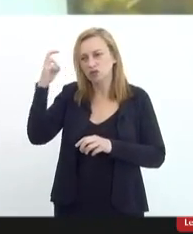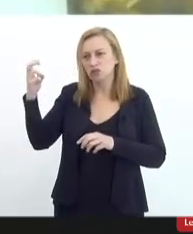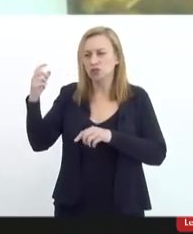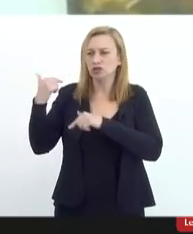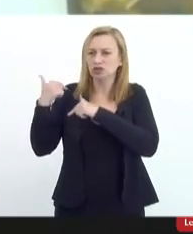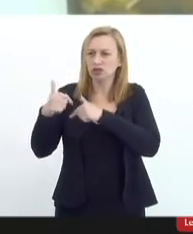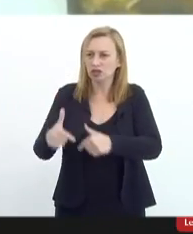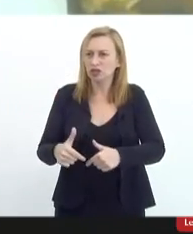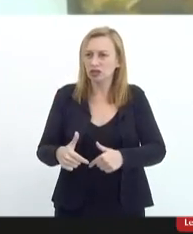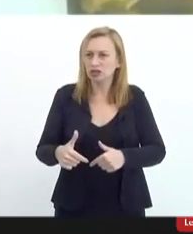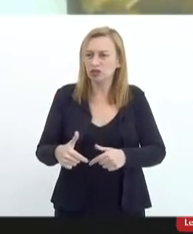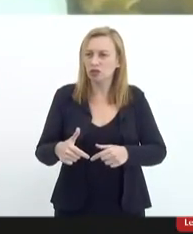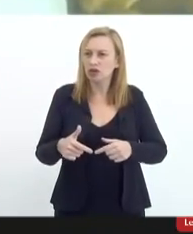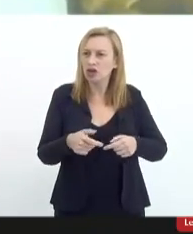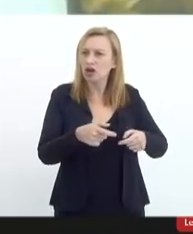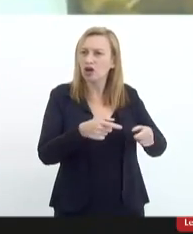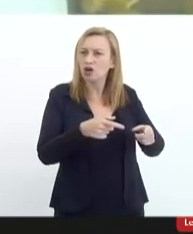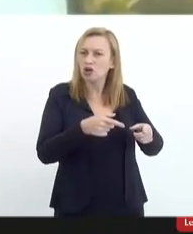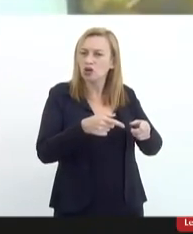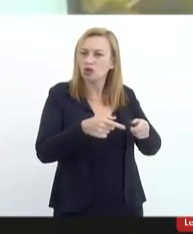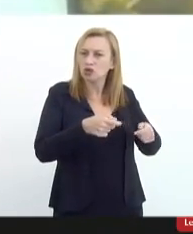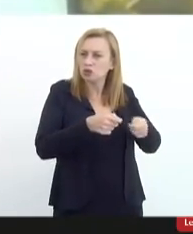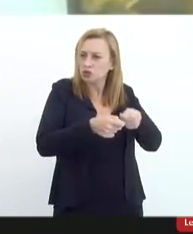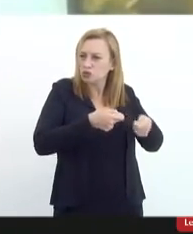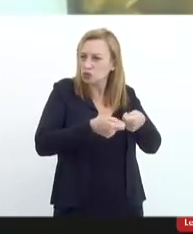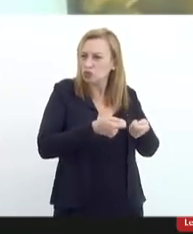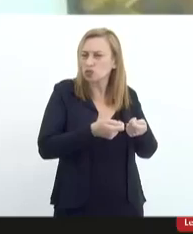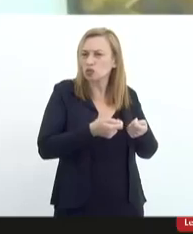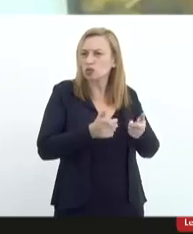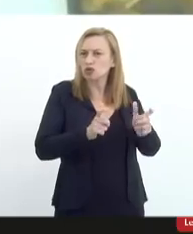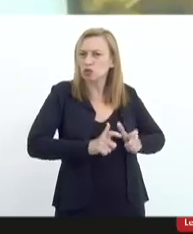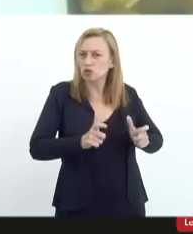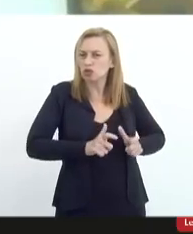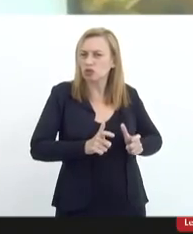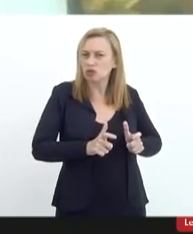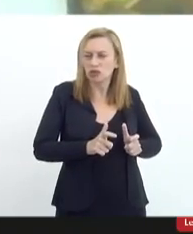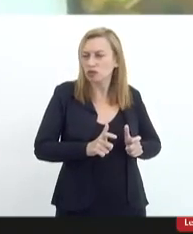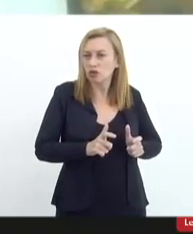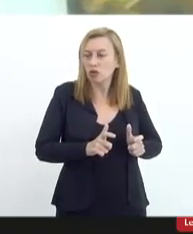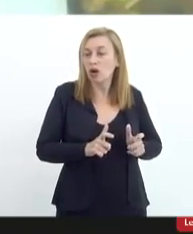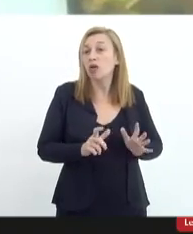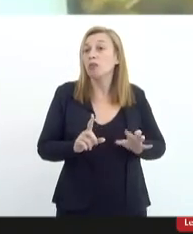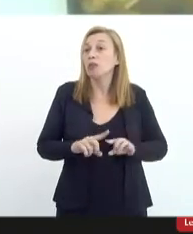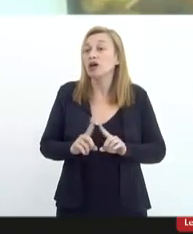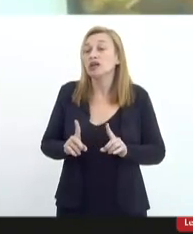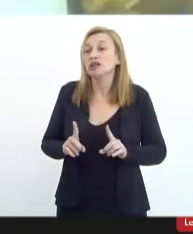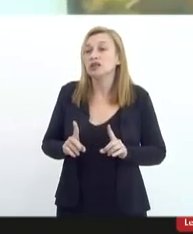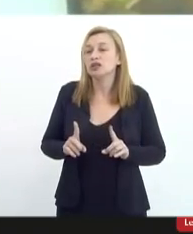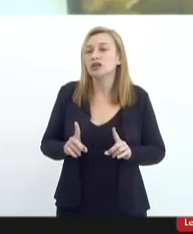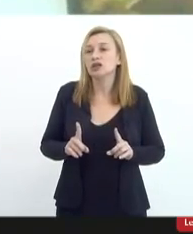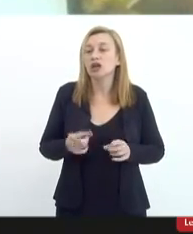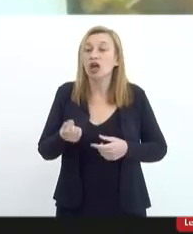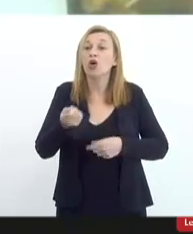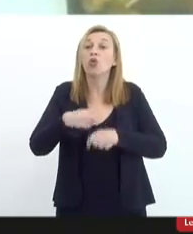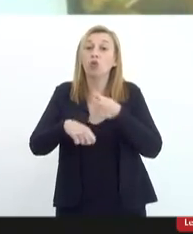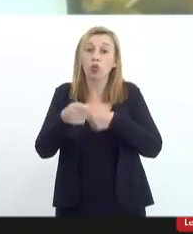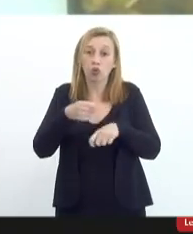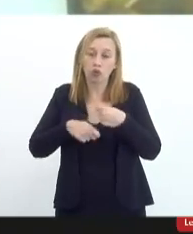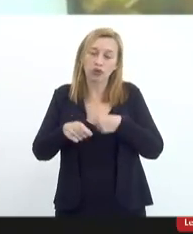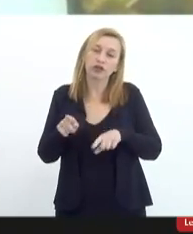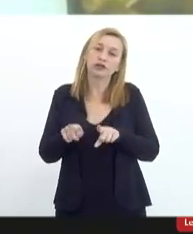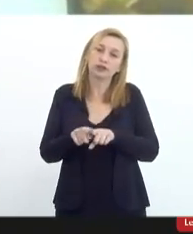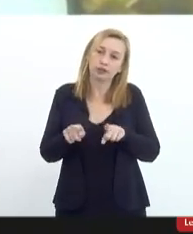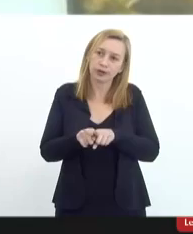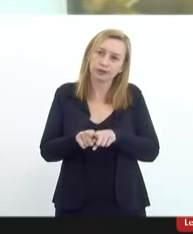a dominação, não apenas territorial, mas a dominação econômica.